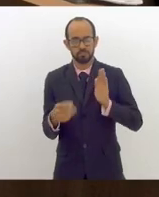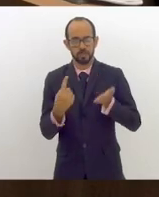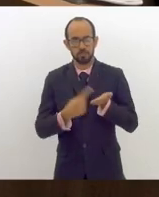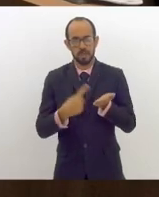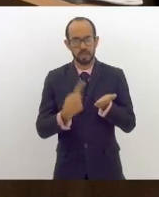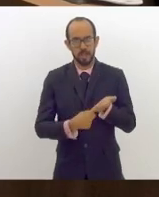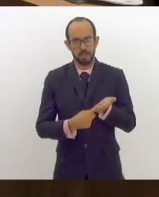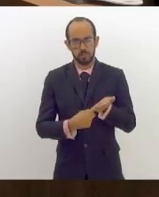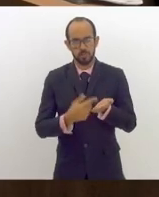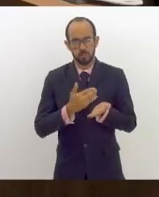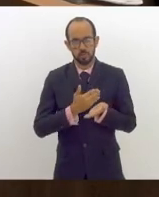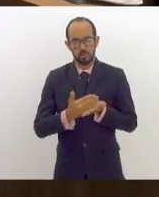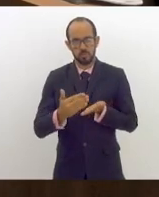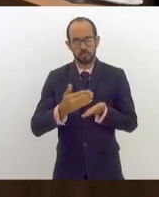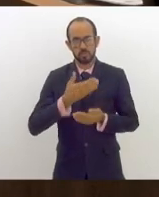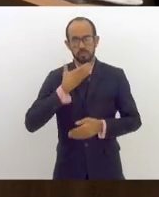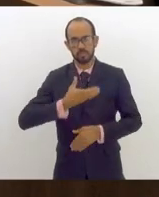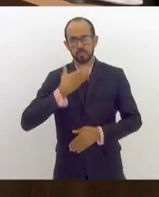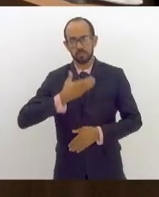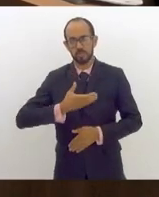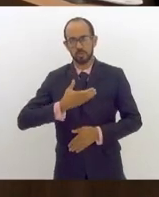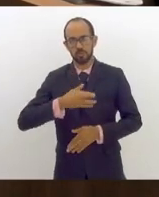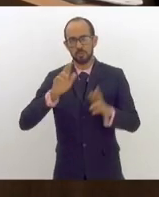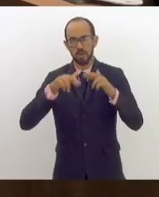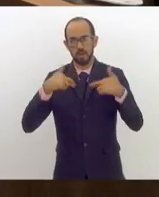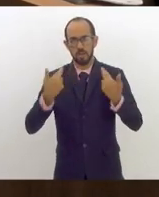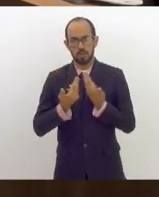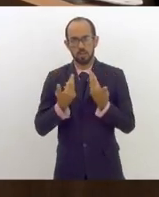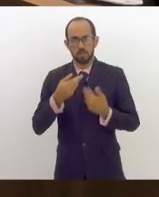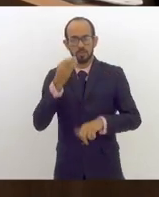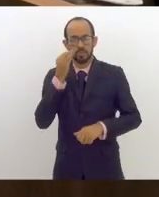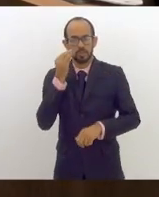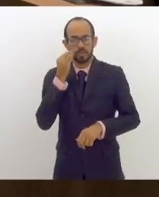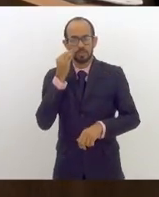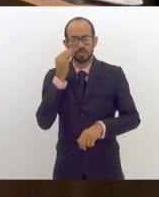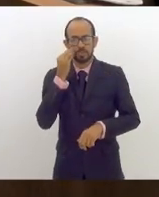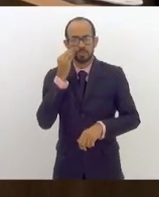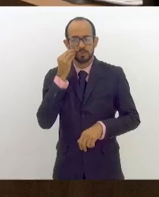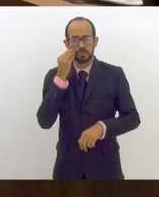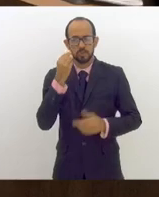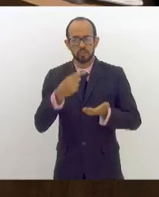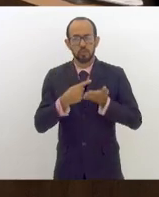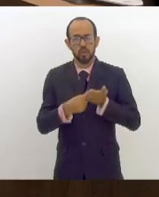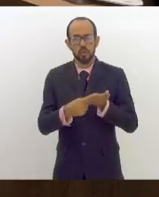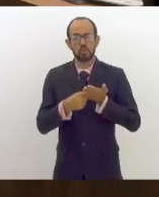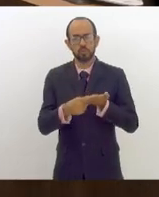dezembro uma reunião de tentativa de conciliação